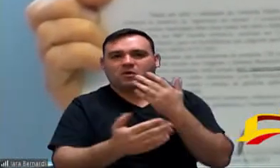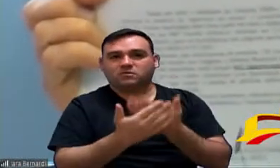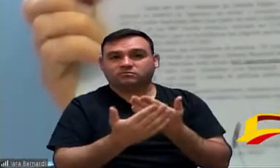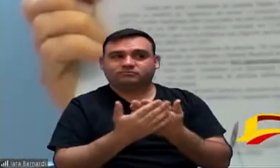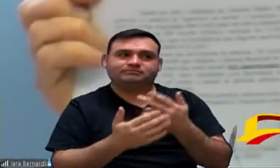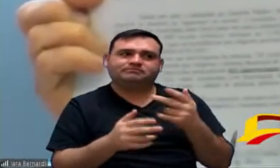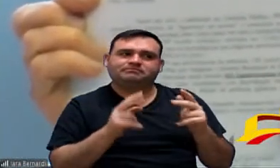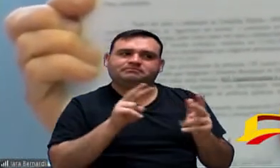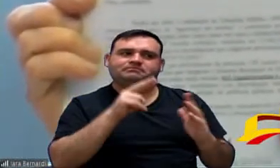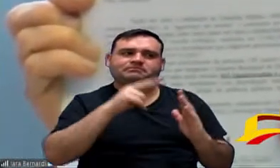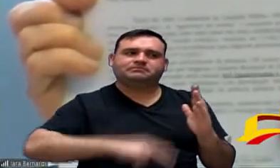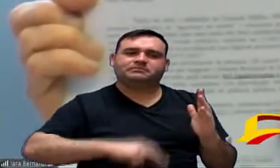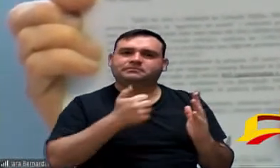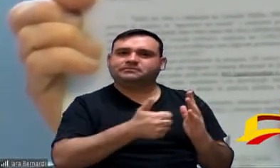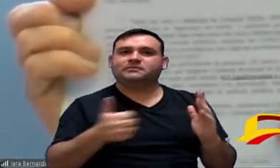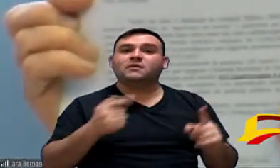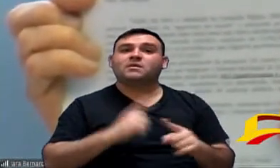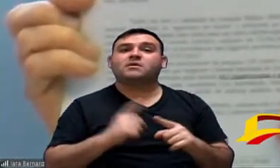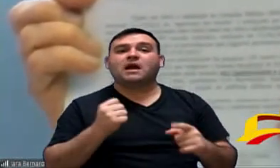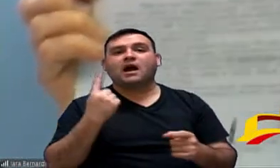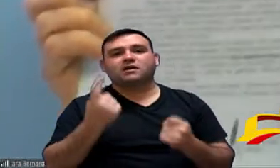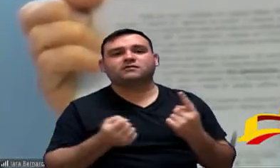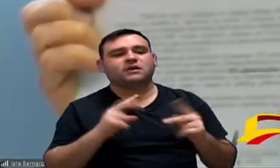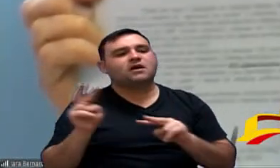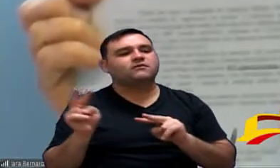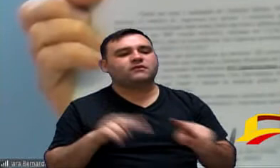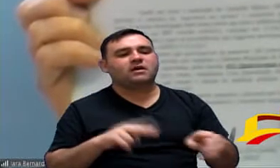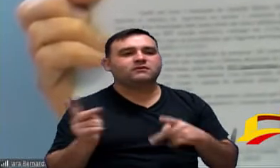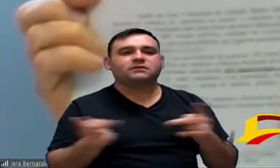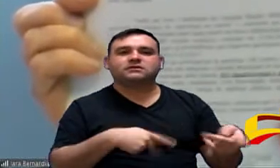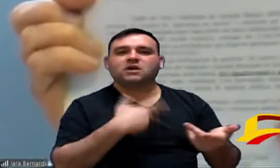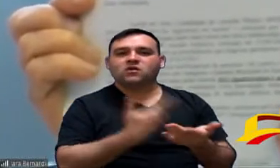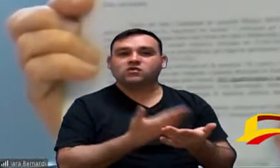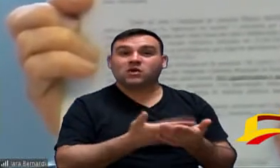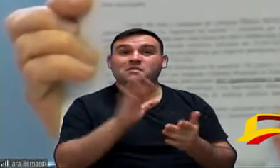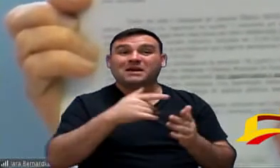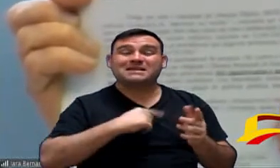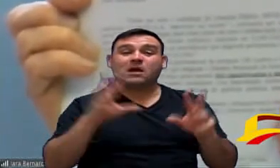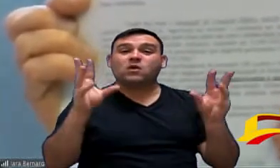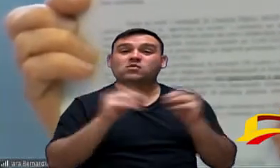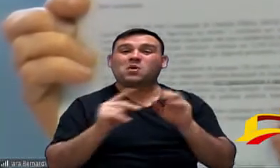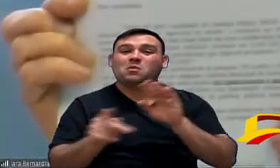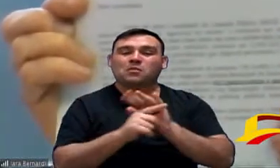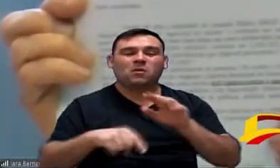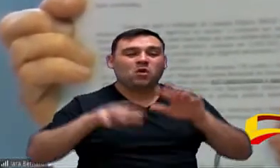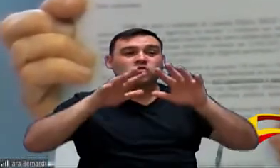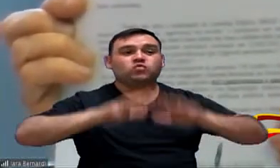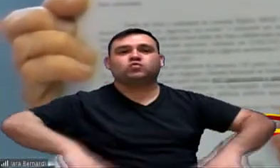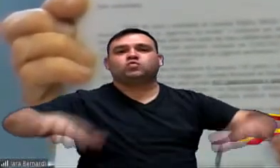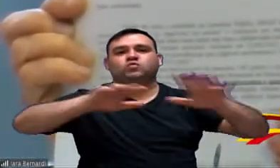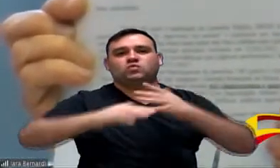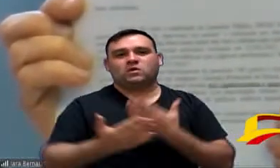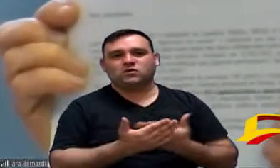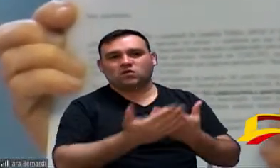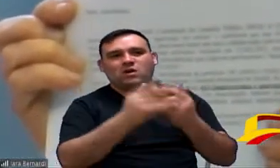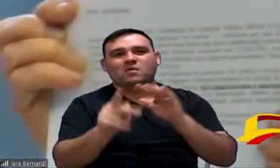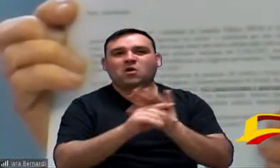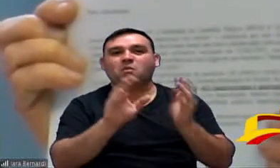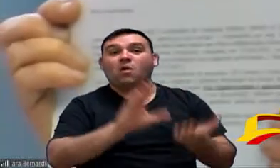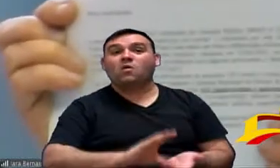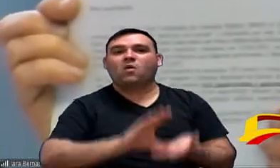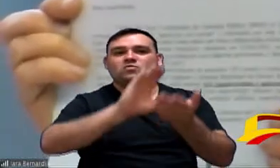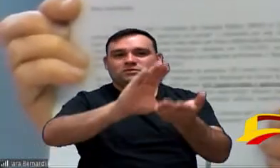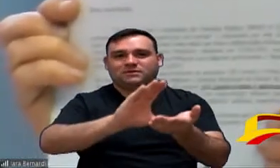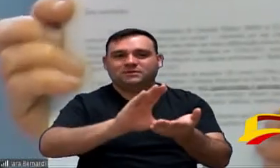ver, porque às vezes a gente visita uma ou outra escola, mas aqui um relatório da rede municipal, do Conselho Municipal de Educação